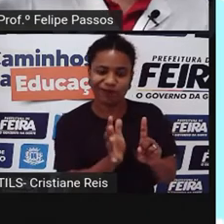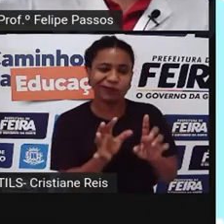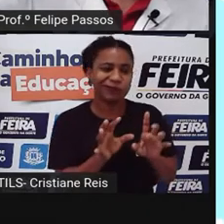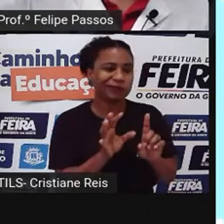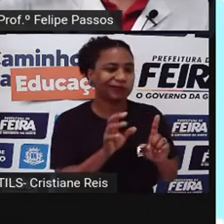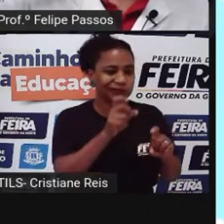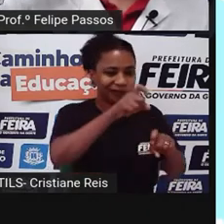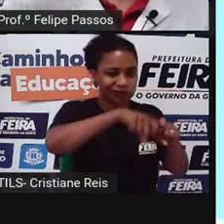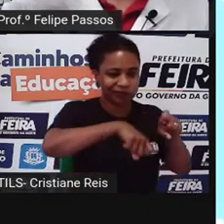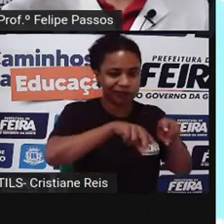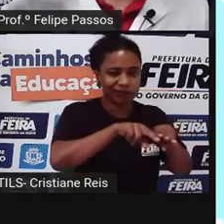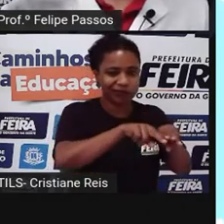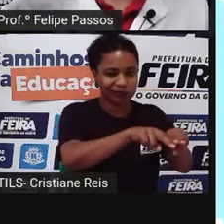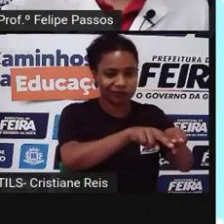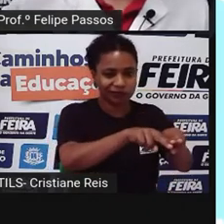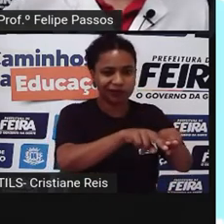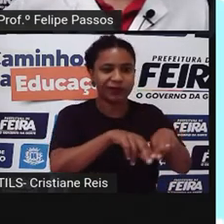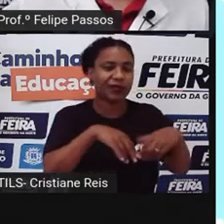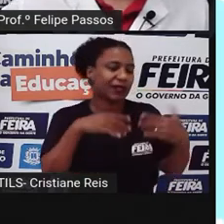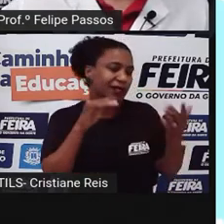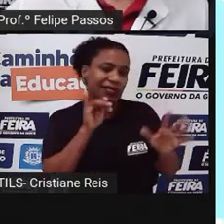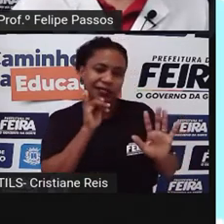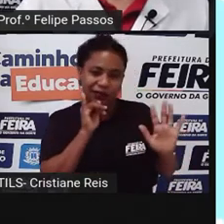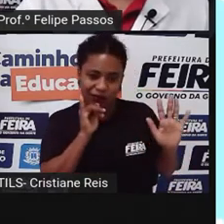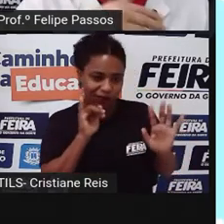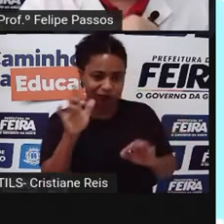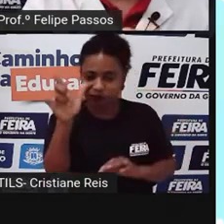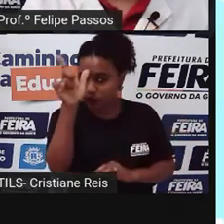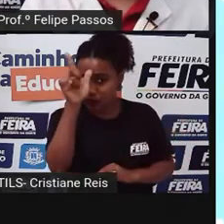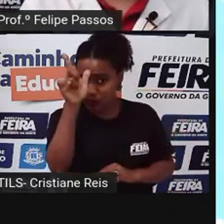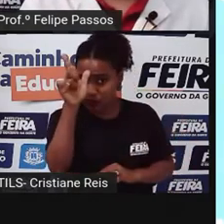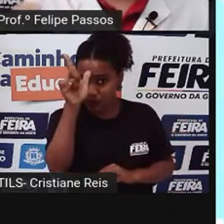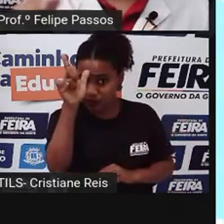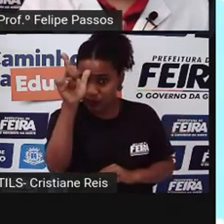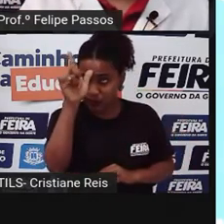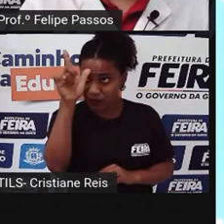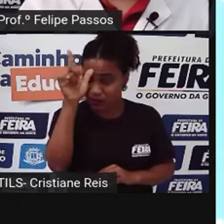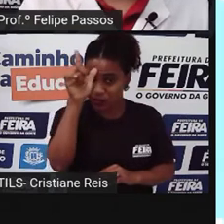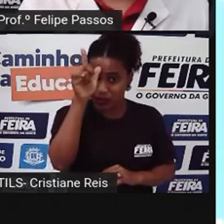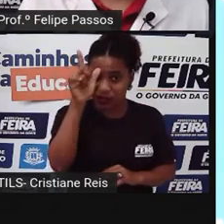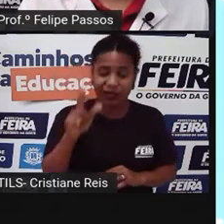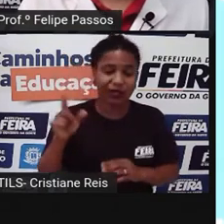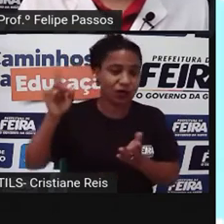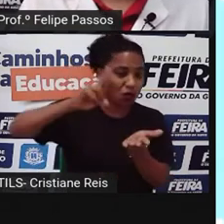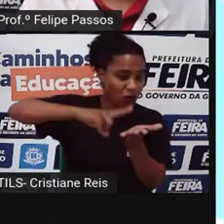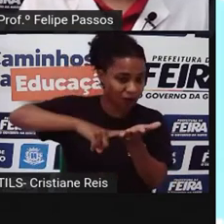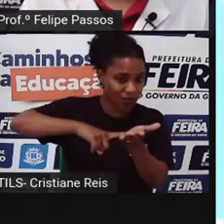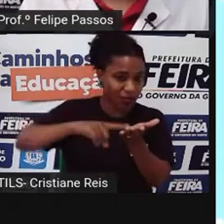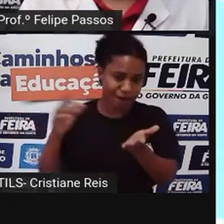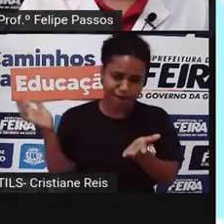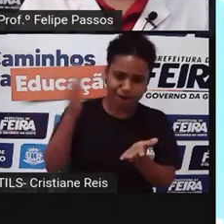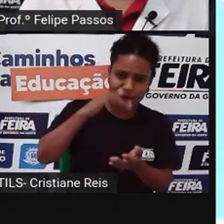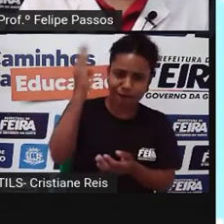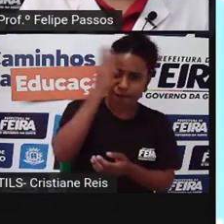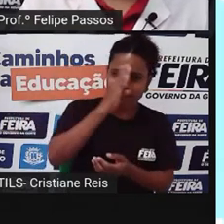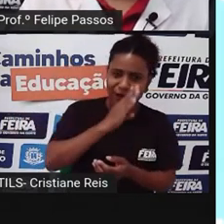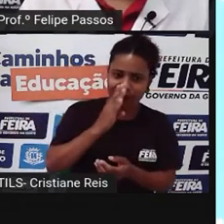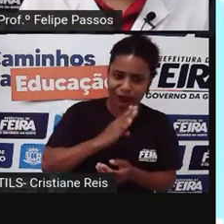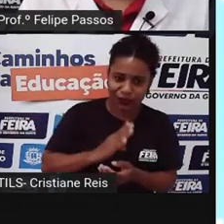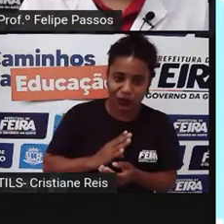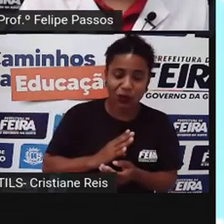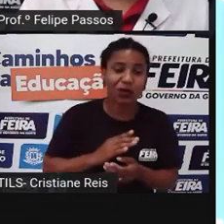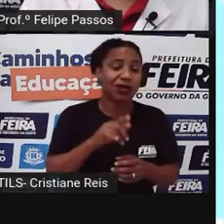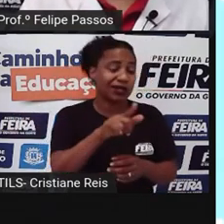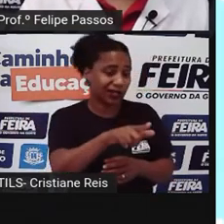lá, sei lá, chutar um país aqui da Alemanha, ele já vem para o Brasil meio que sabendo onde é que ele vai, né,